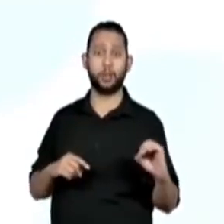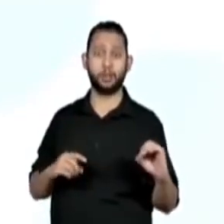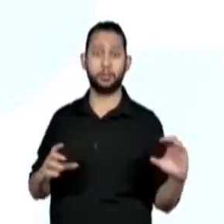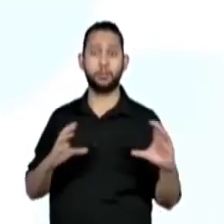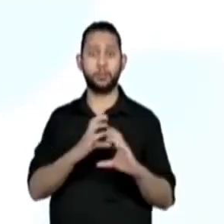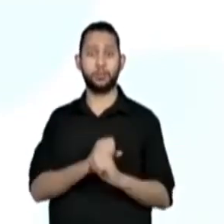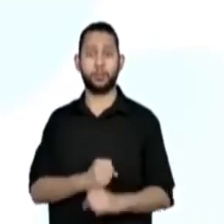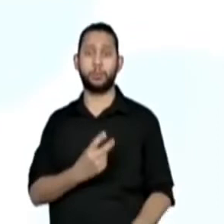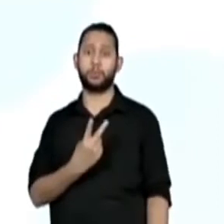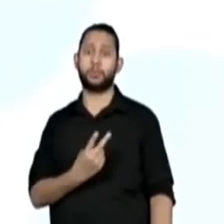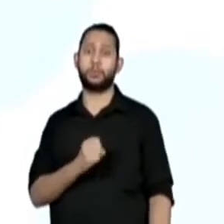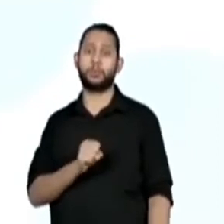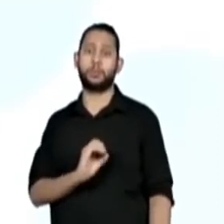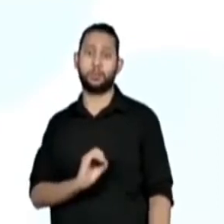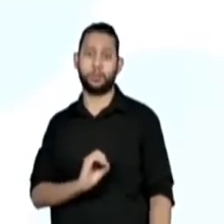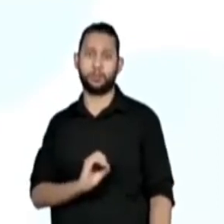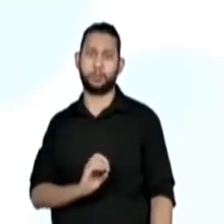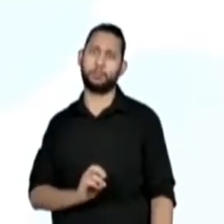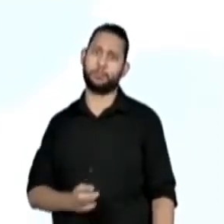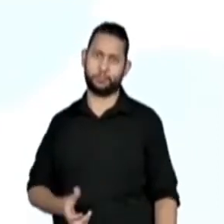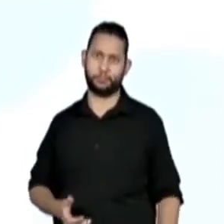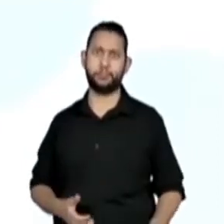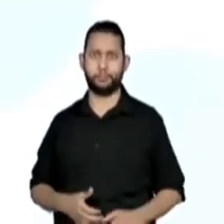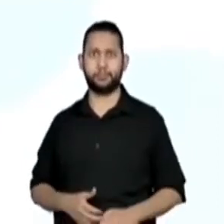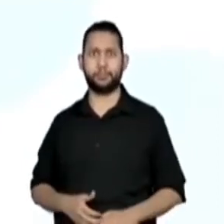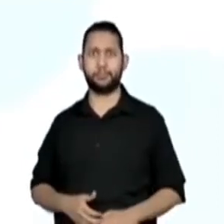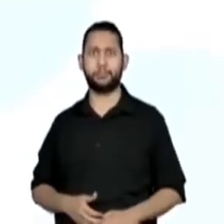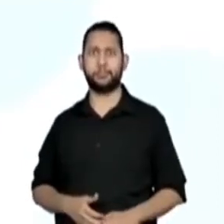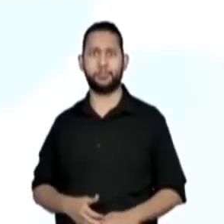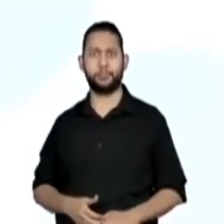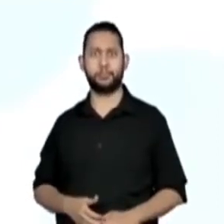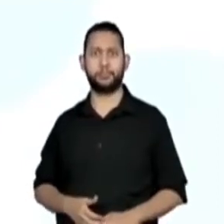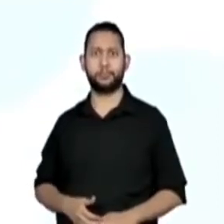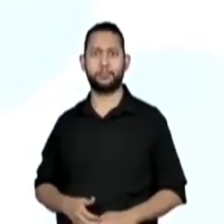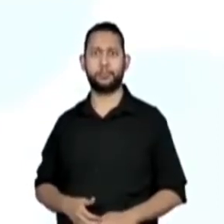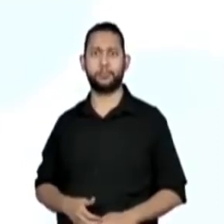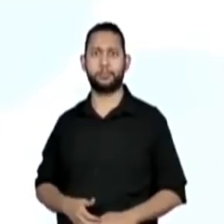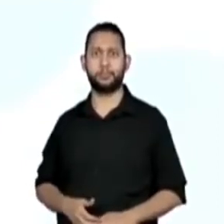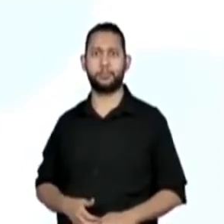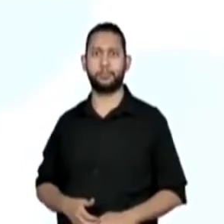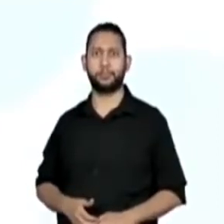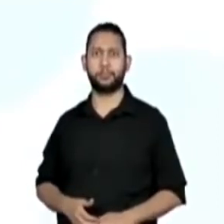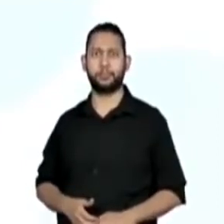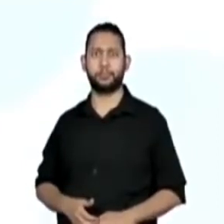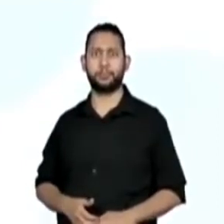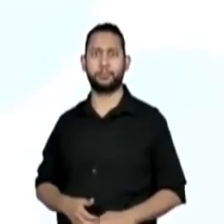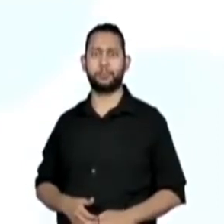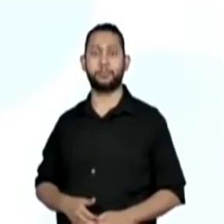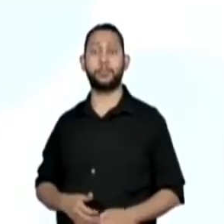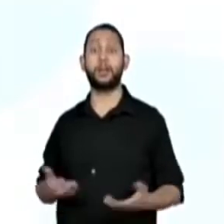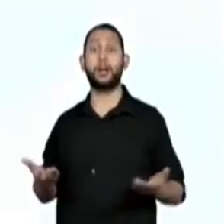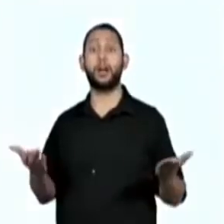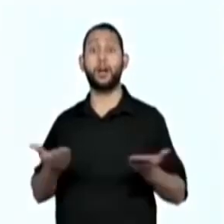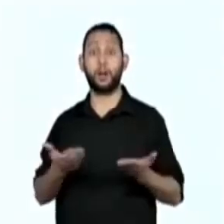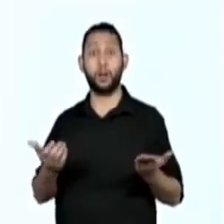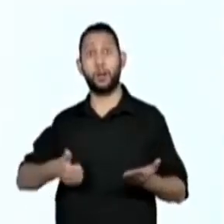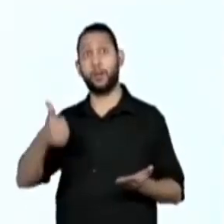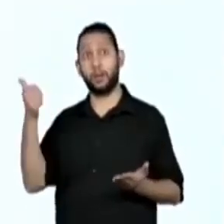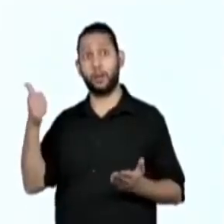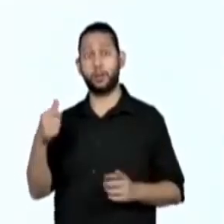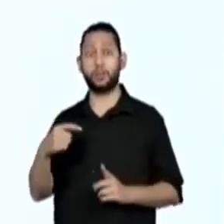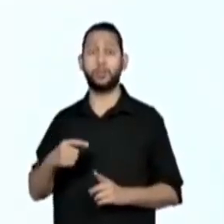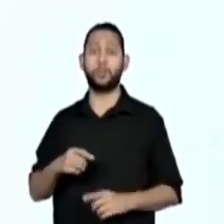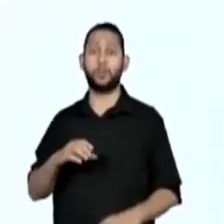tento sair 80 é praticamente uma decomposição no caso como nós estamos somando se